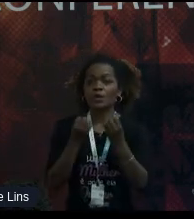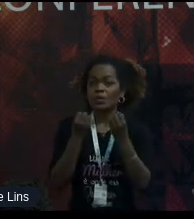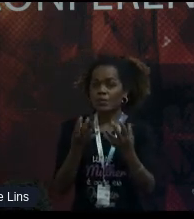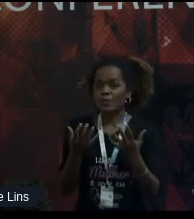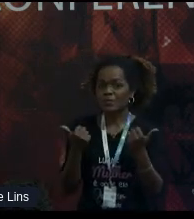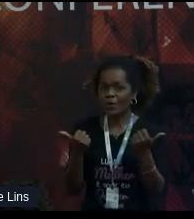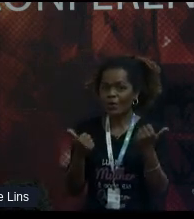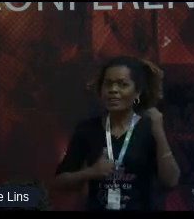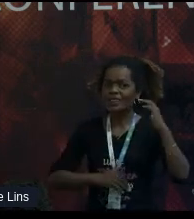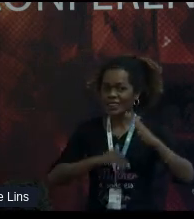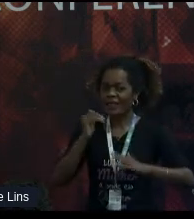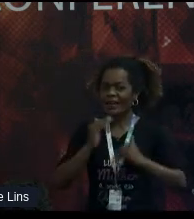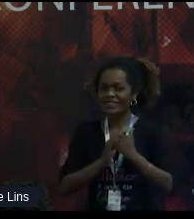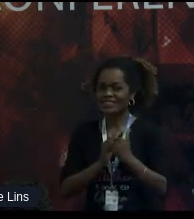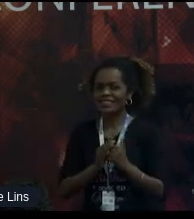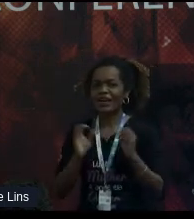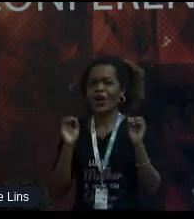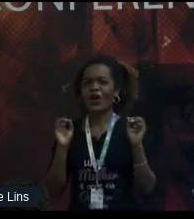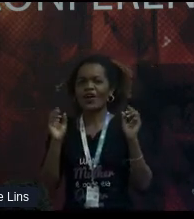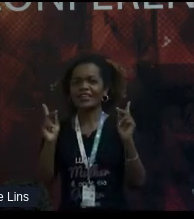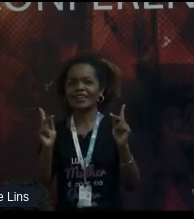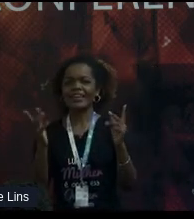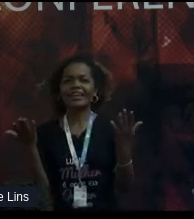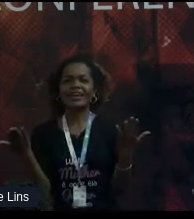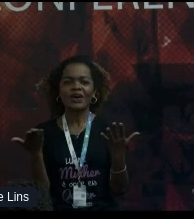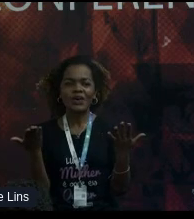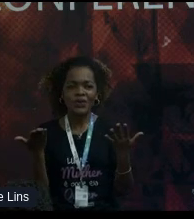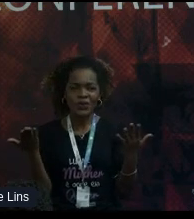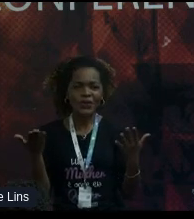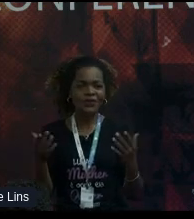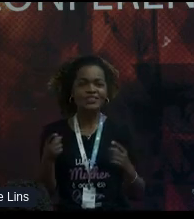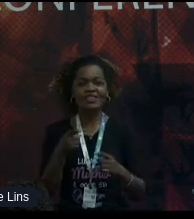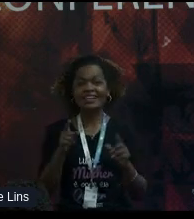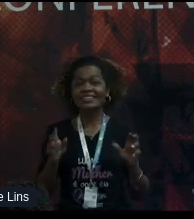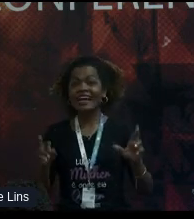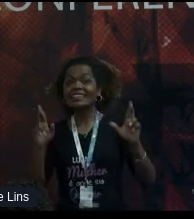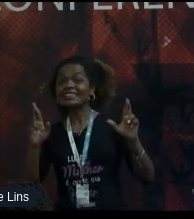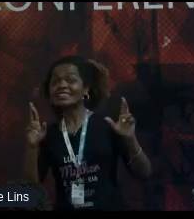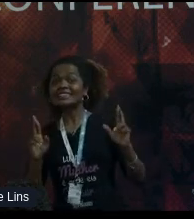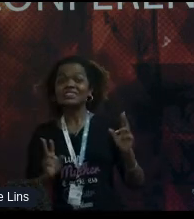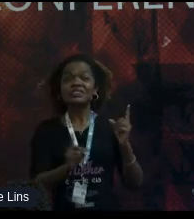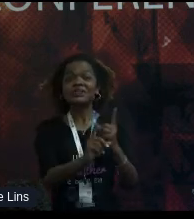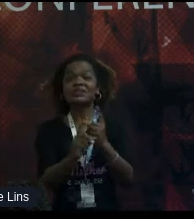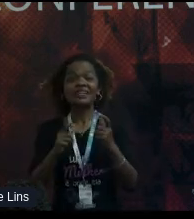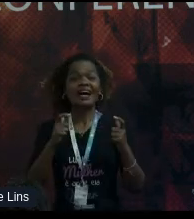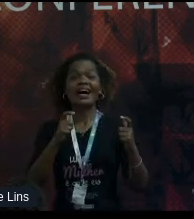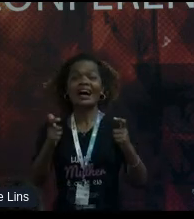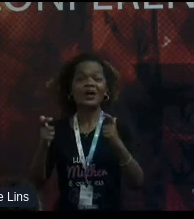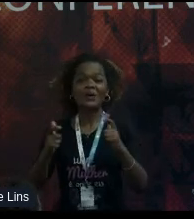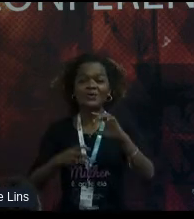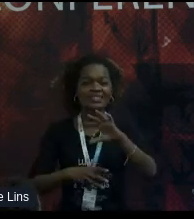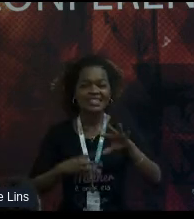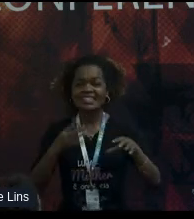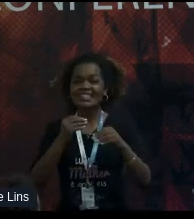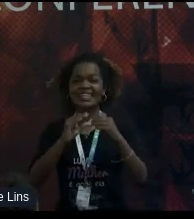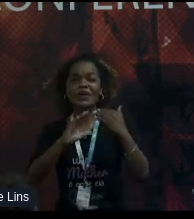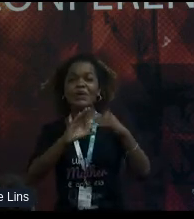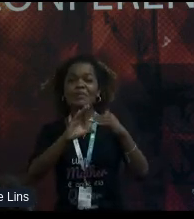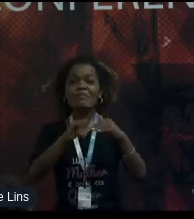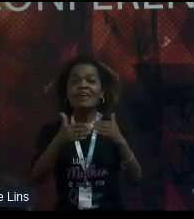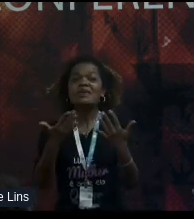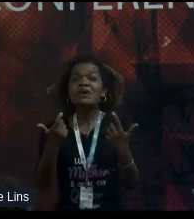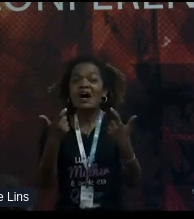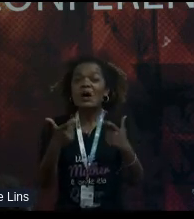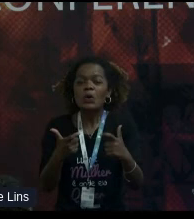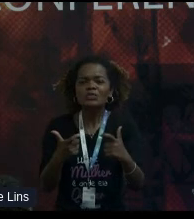prática, né? Mal. Então, aqui o cenário, o usuário está desejando encontrar ali onde que ele deve inserir o e-mail dele, né? E a frustração, ele